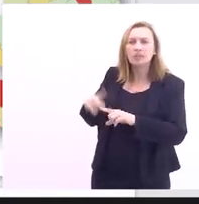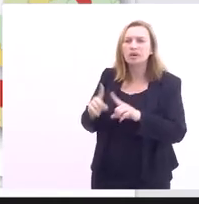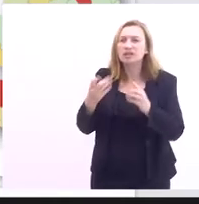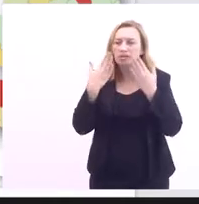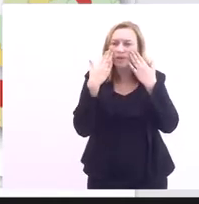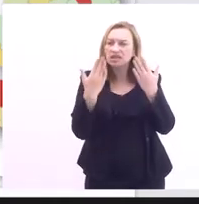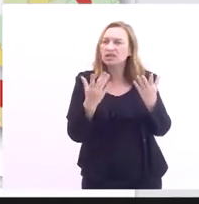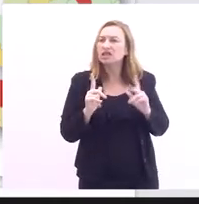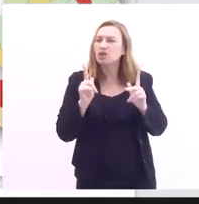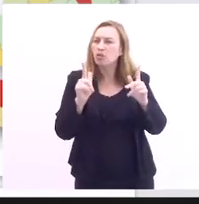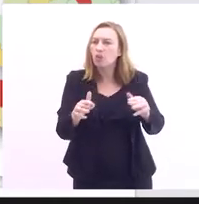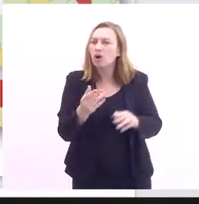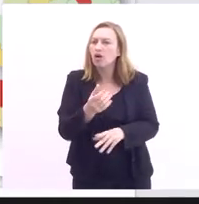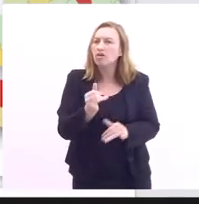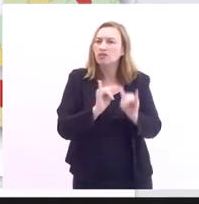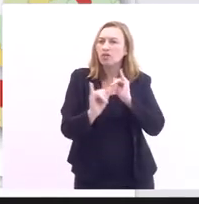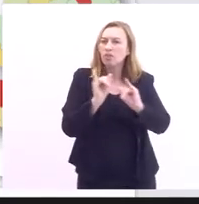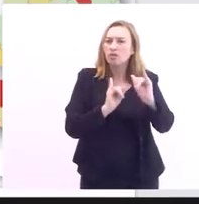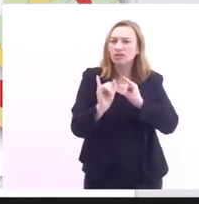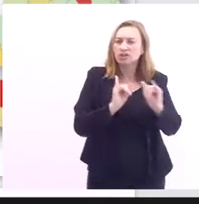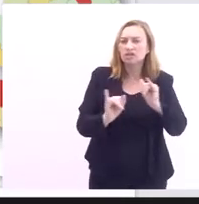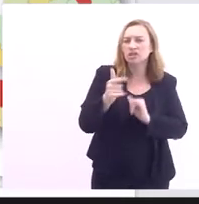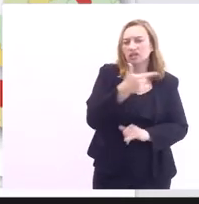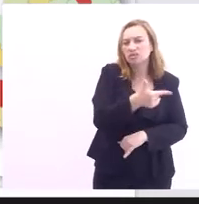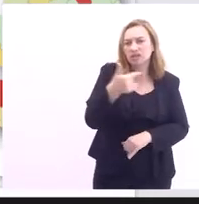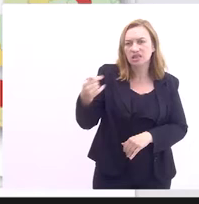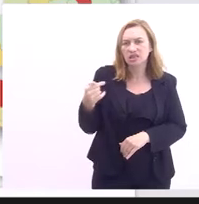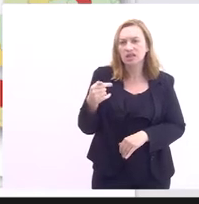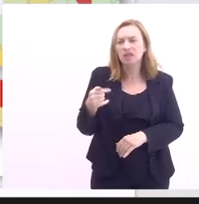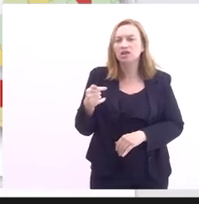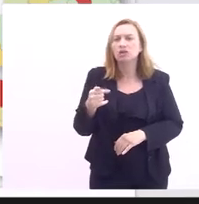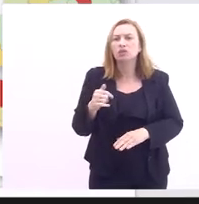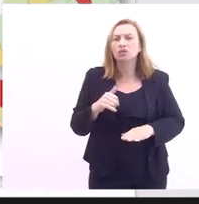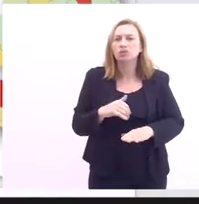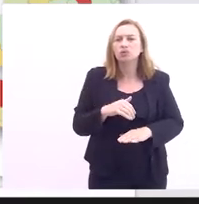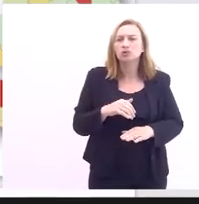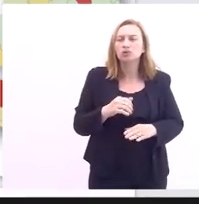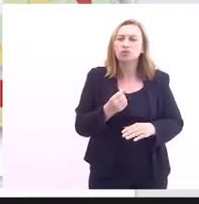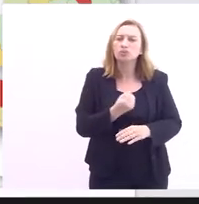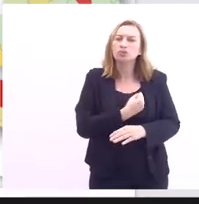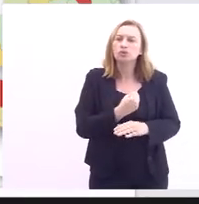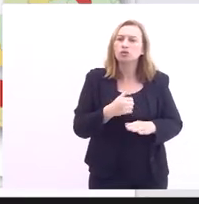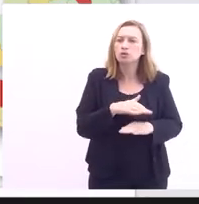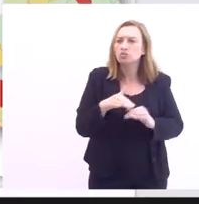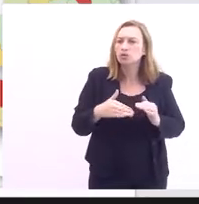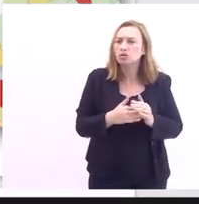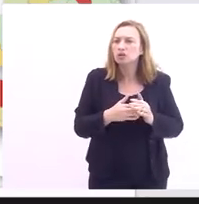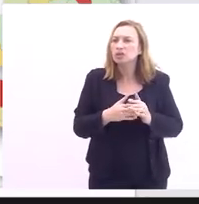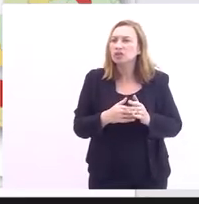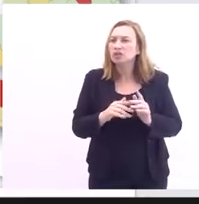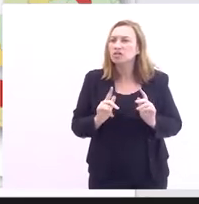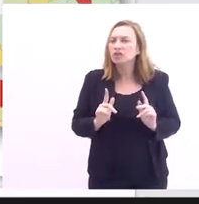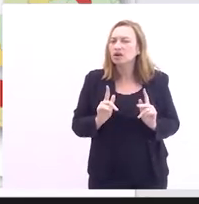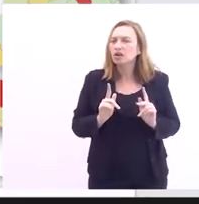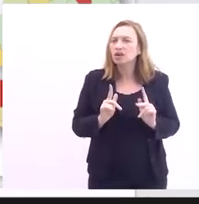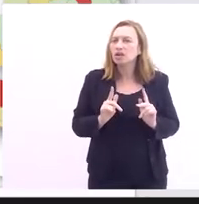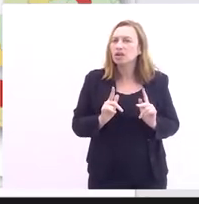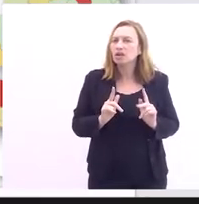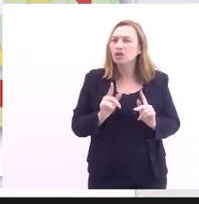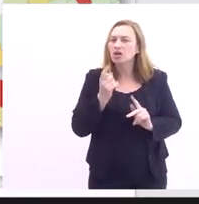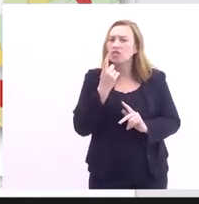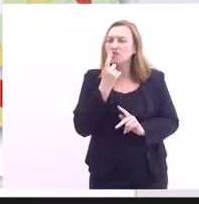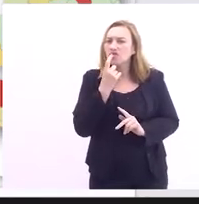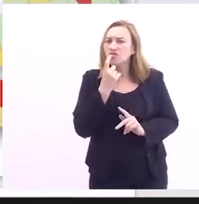mesmos valores aí de 2017, a maioria dos conjuntos estavam nesse patamar